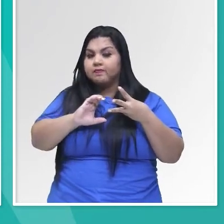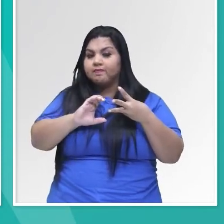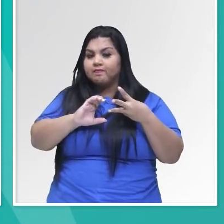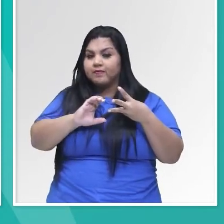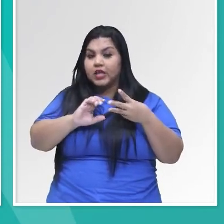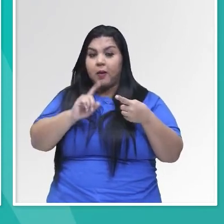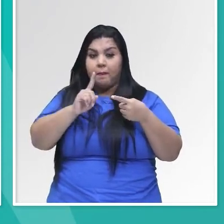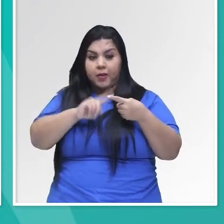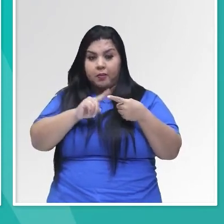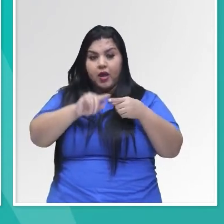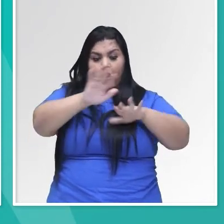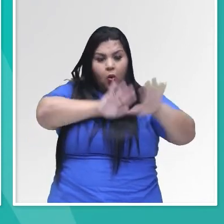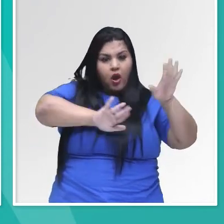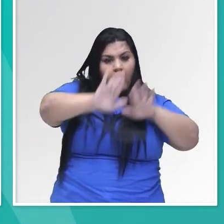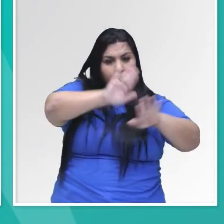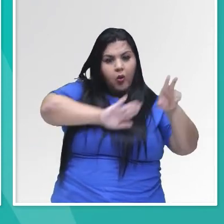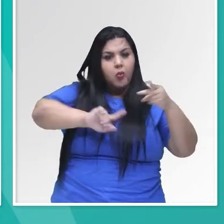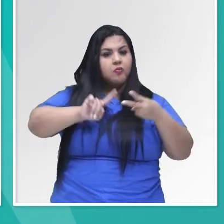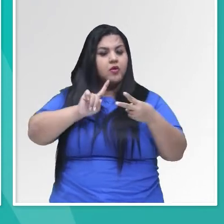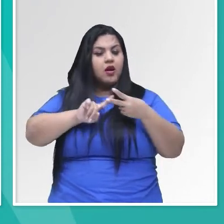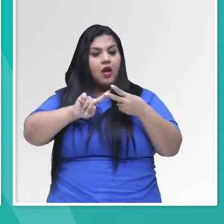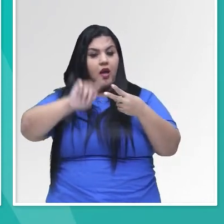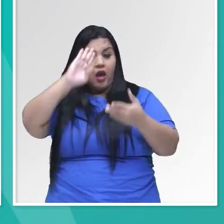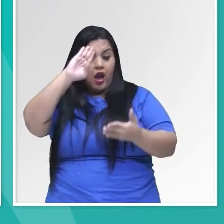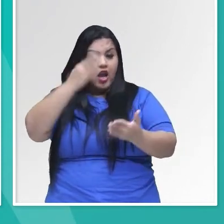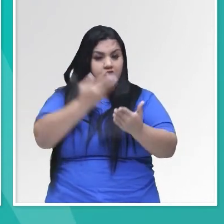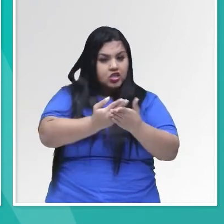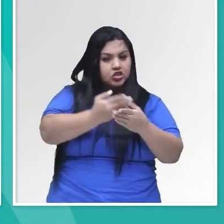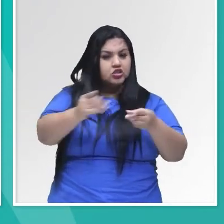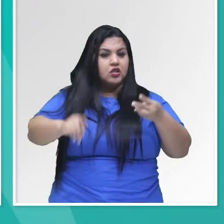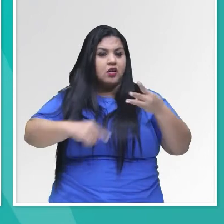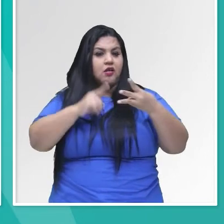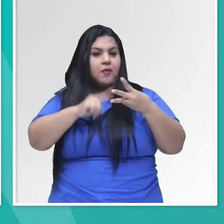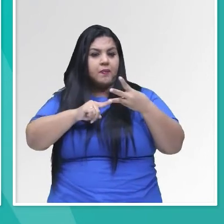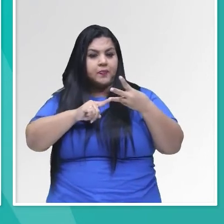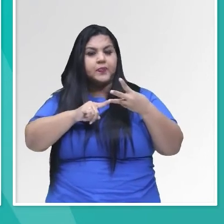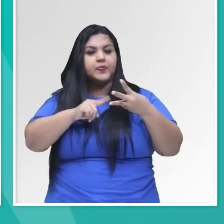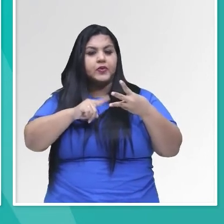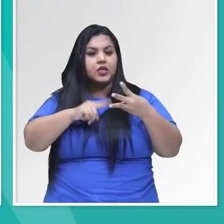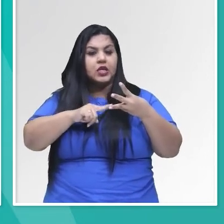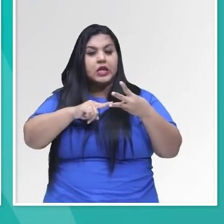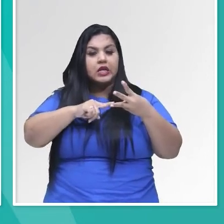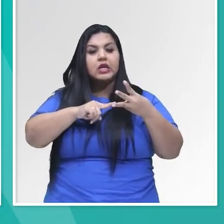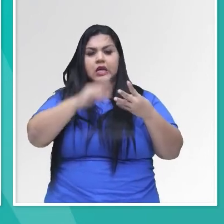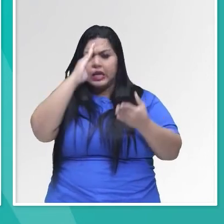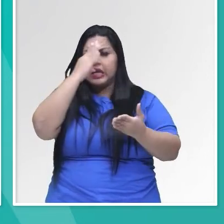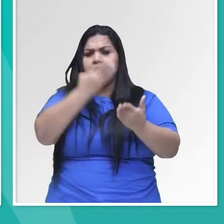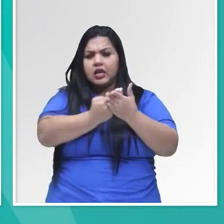Analisa, exatamente. Forma uma frase bem simples.